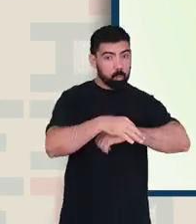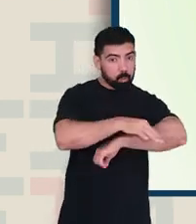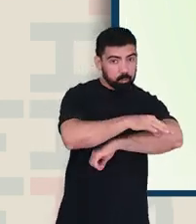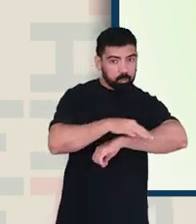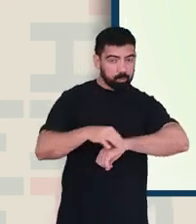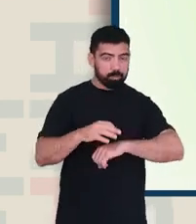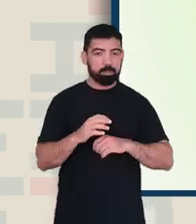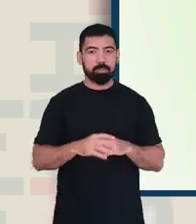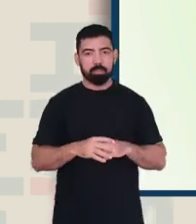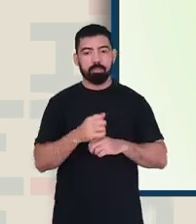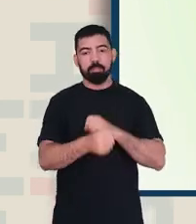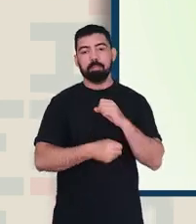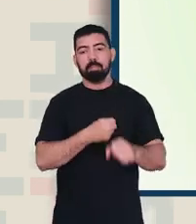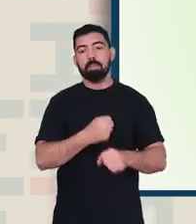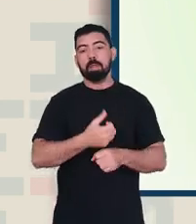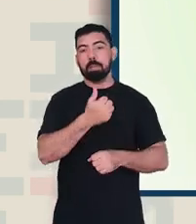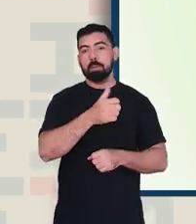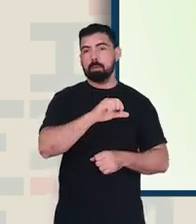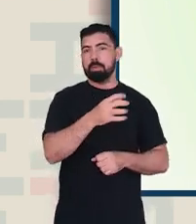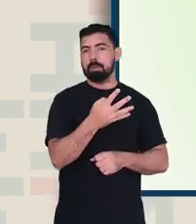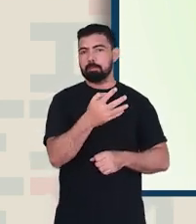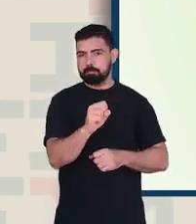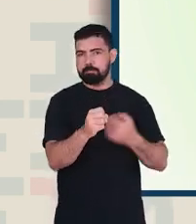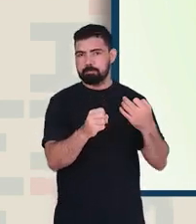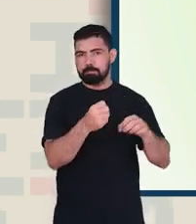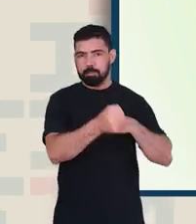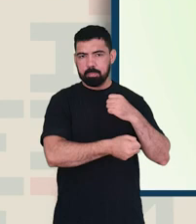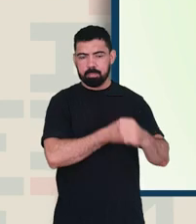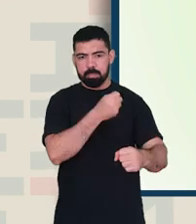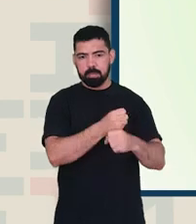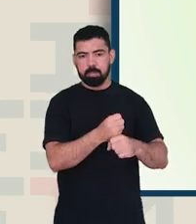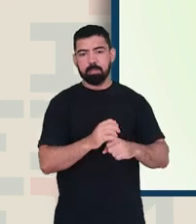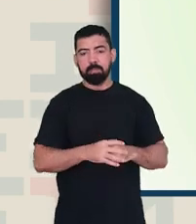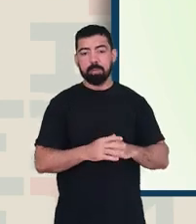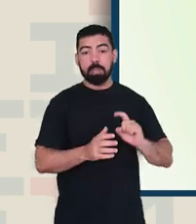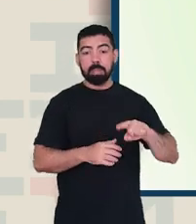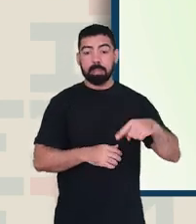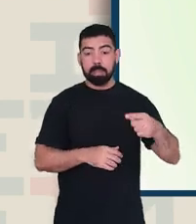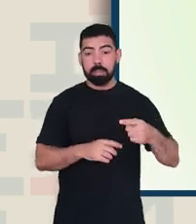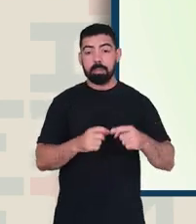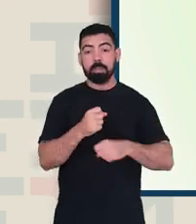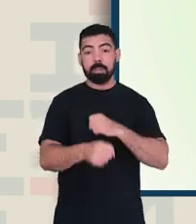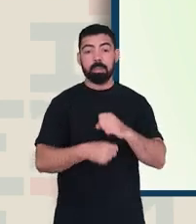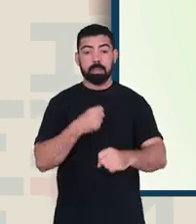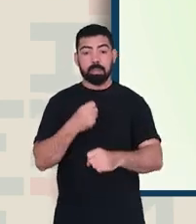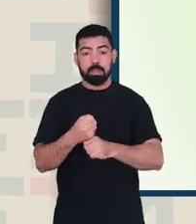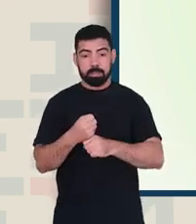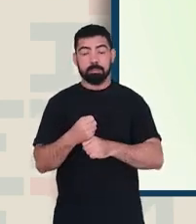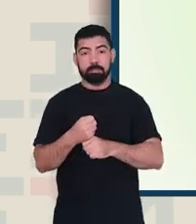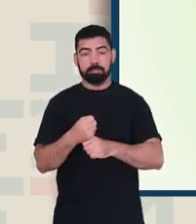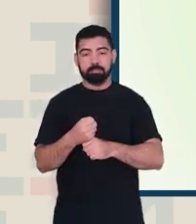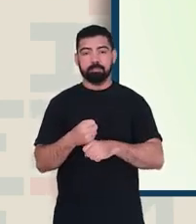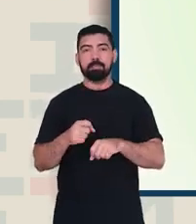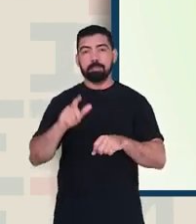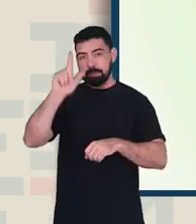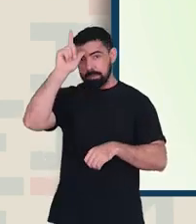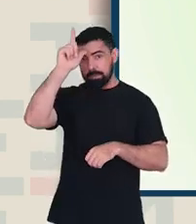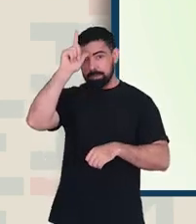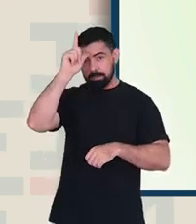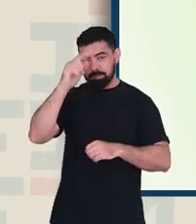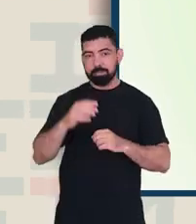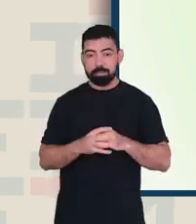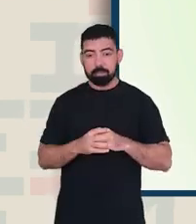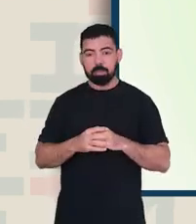em 1948. E logo em seguida, no ano seguinte, se funda o Estudo de Colônia, na Alemanha, onde